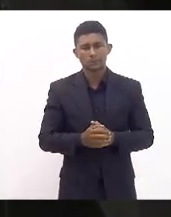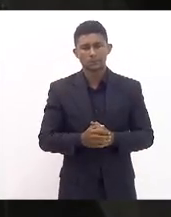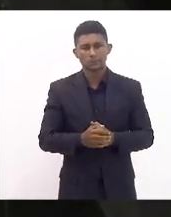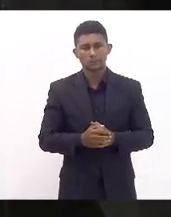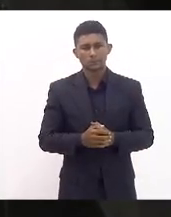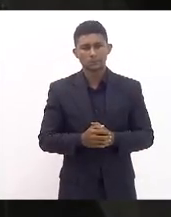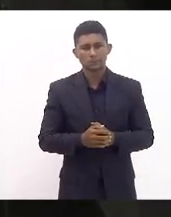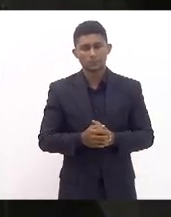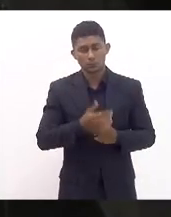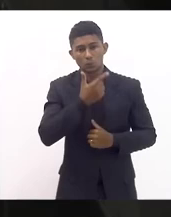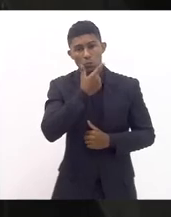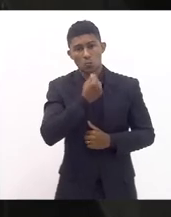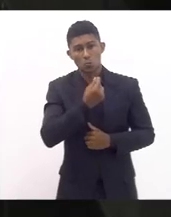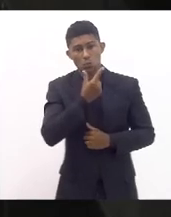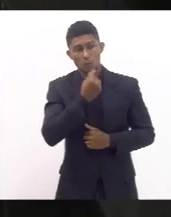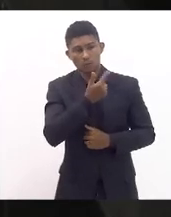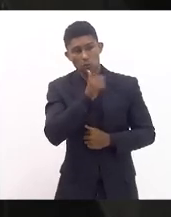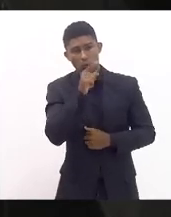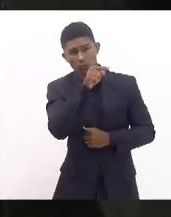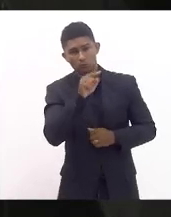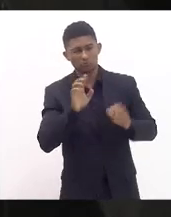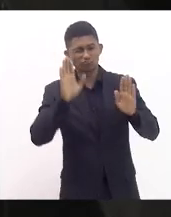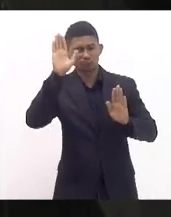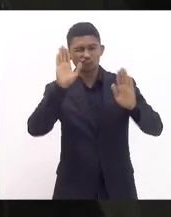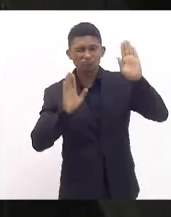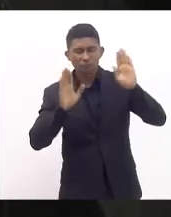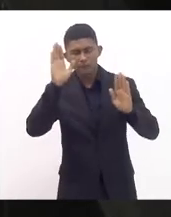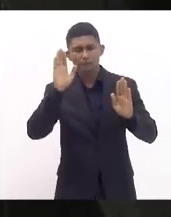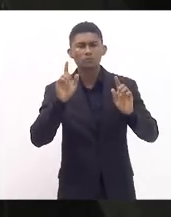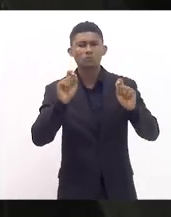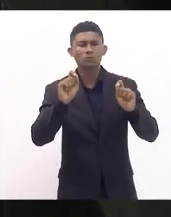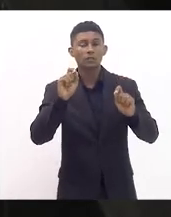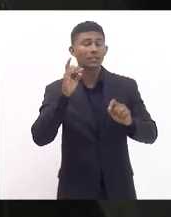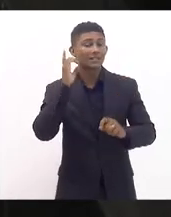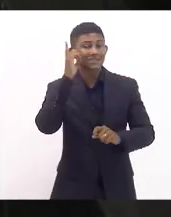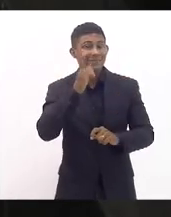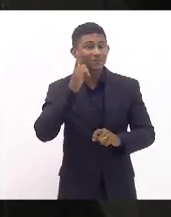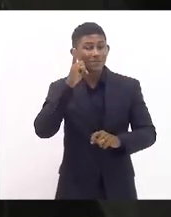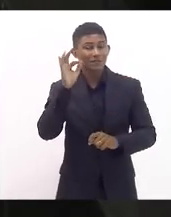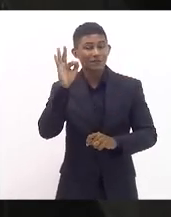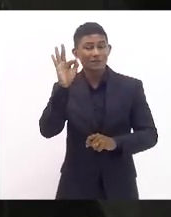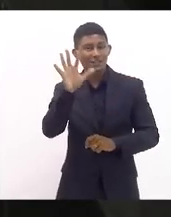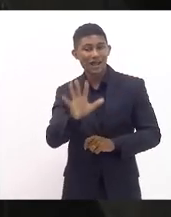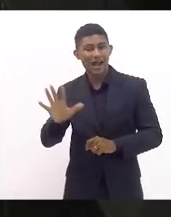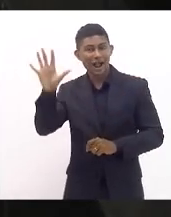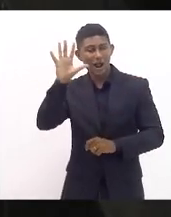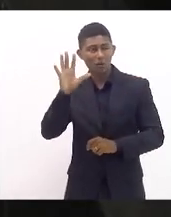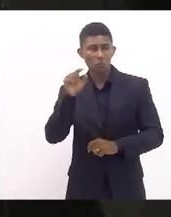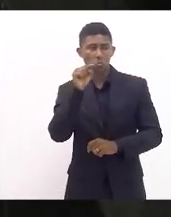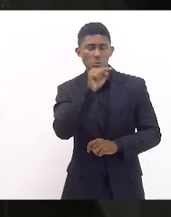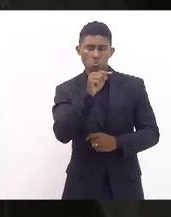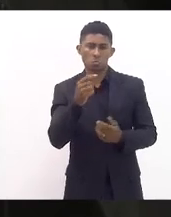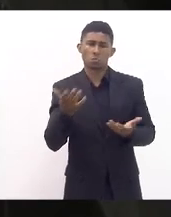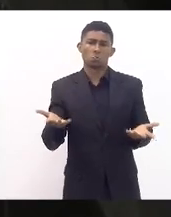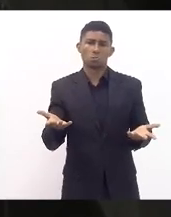um rapaz, não é, mas que é pré-candidato a deputado federal. Que, não é,